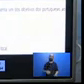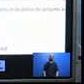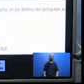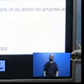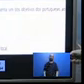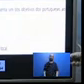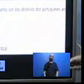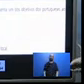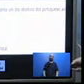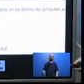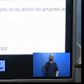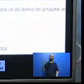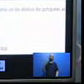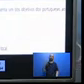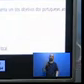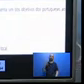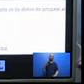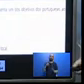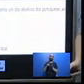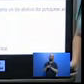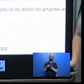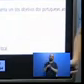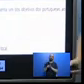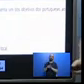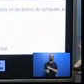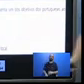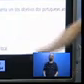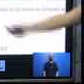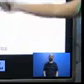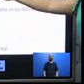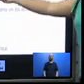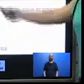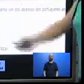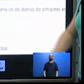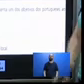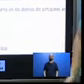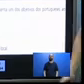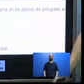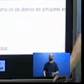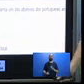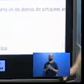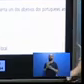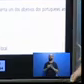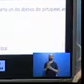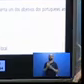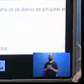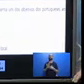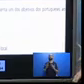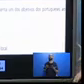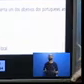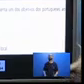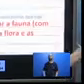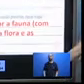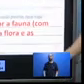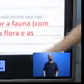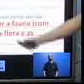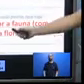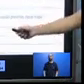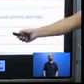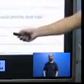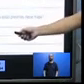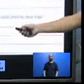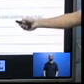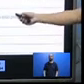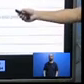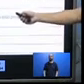A 4. Quem o produziu? Esse o, estou me referindo ao quê? Ó, se a